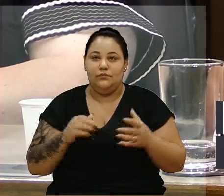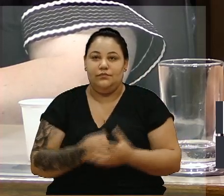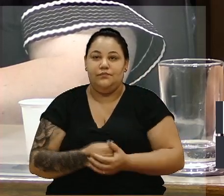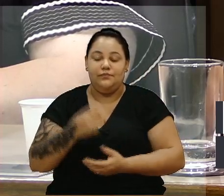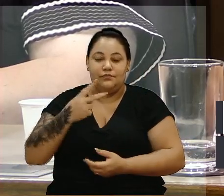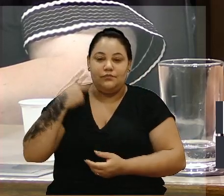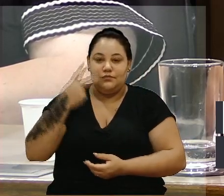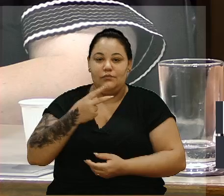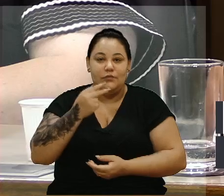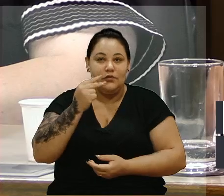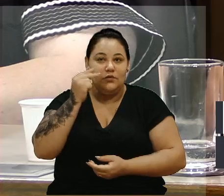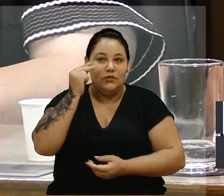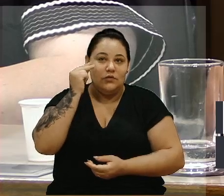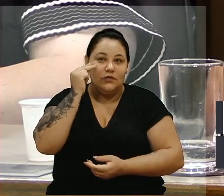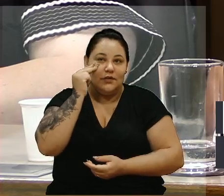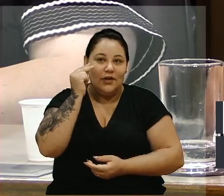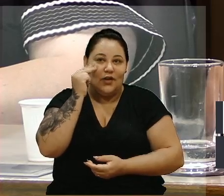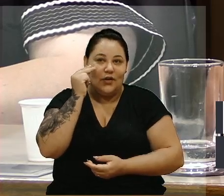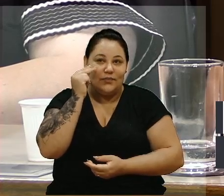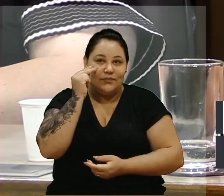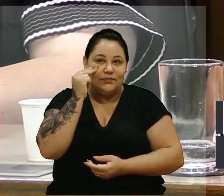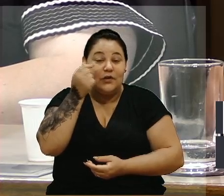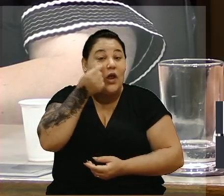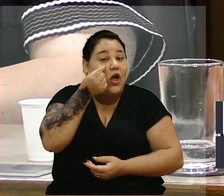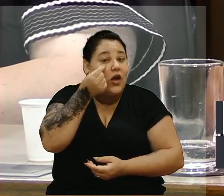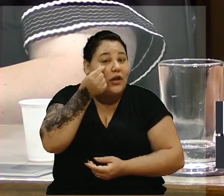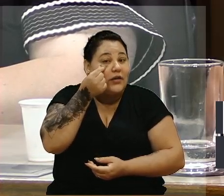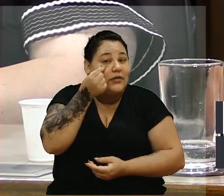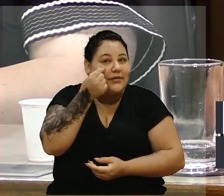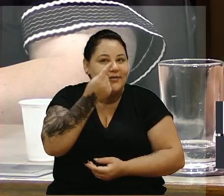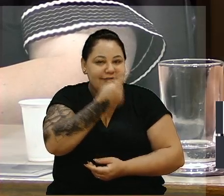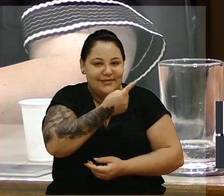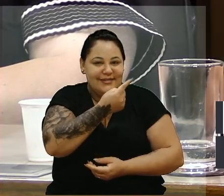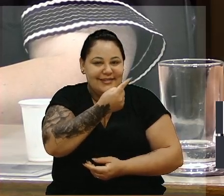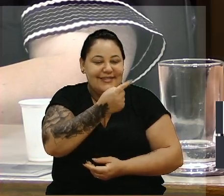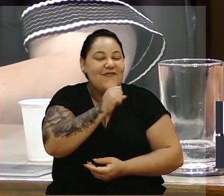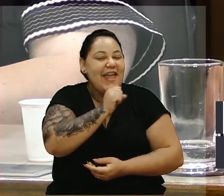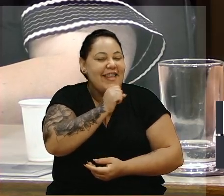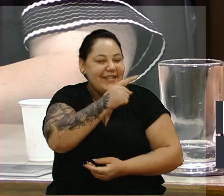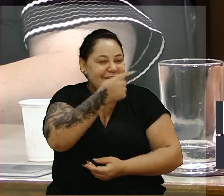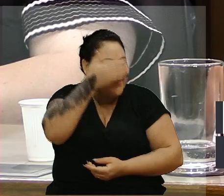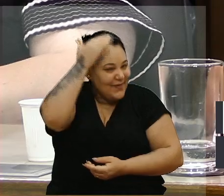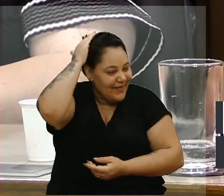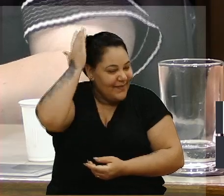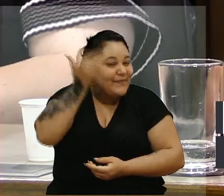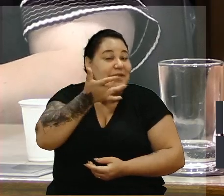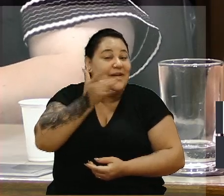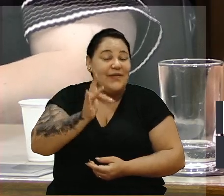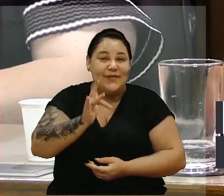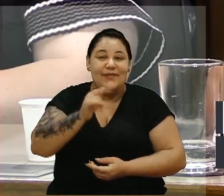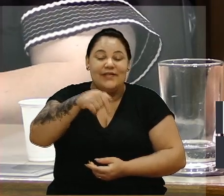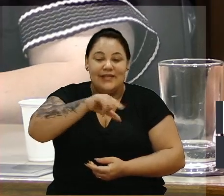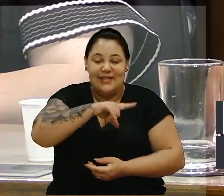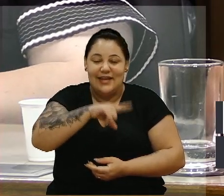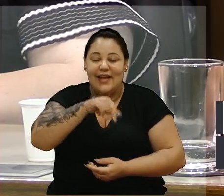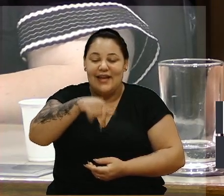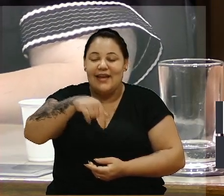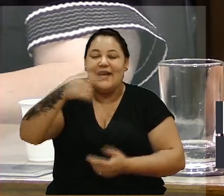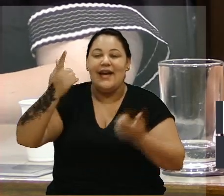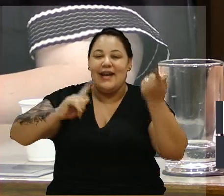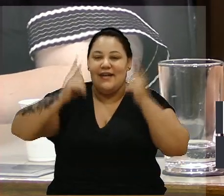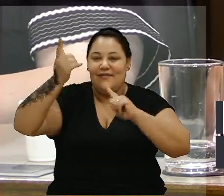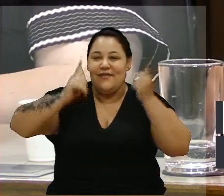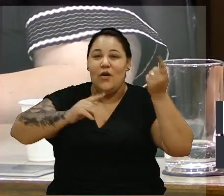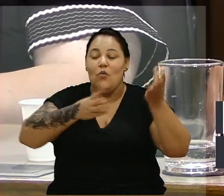a gente tem Carnaval aqui em Caxias também, é por causa desse velhinho de cabelo branco aqui, que quanto muitos diziam não